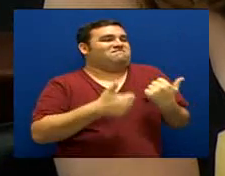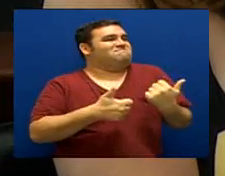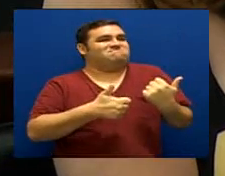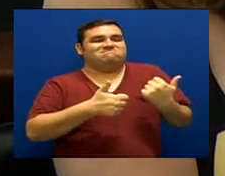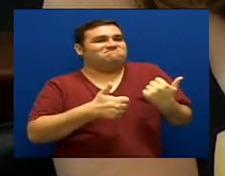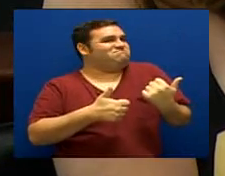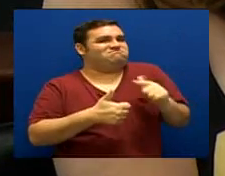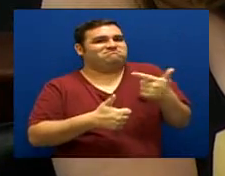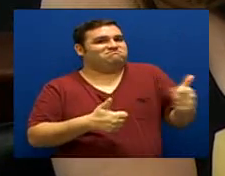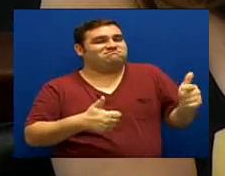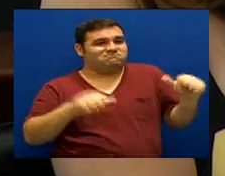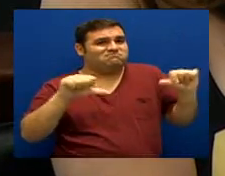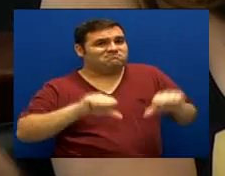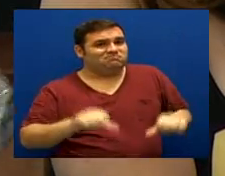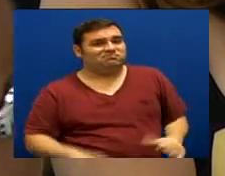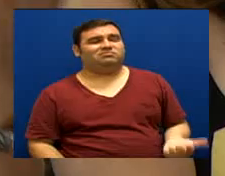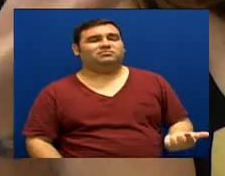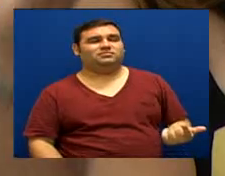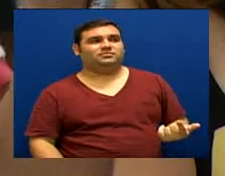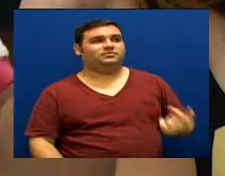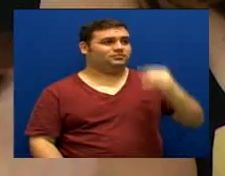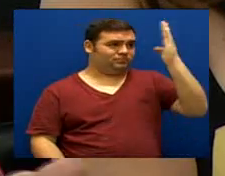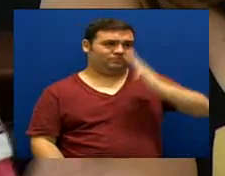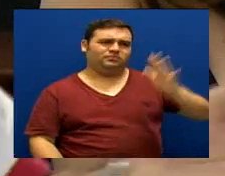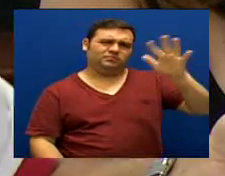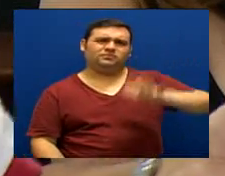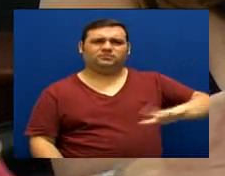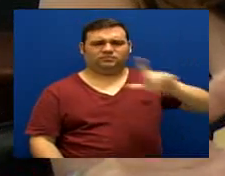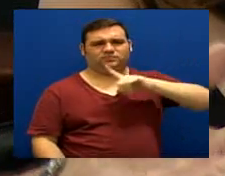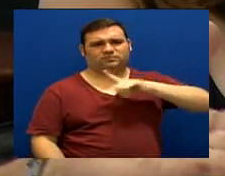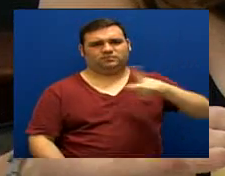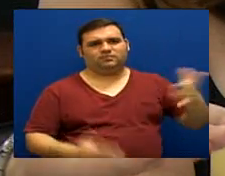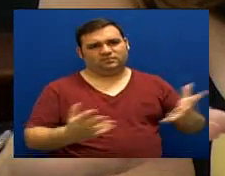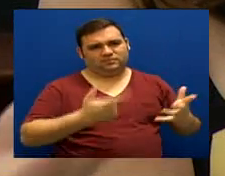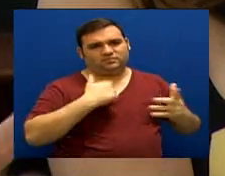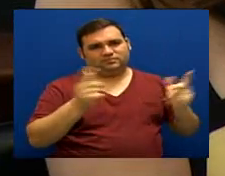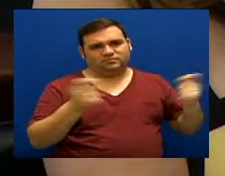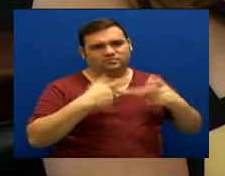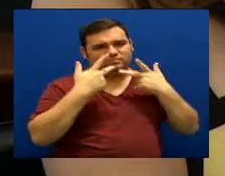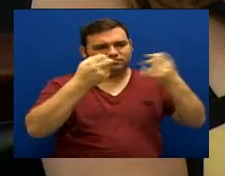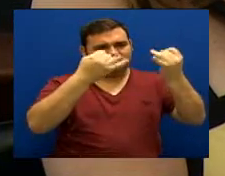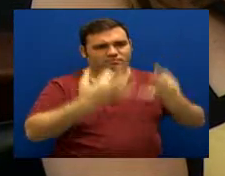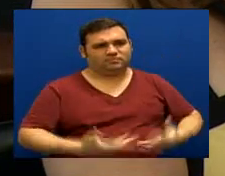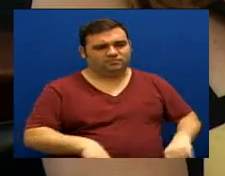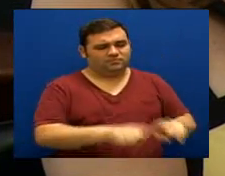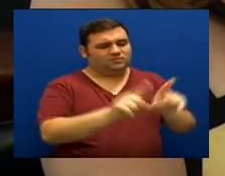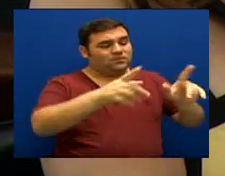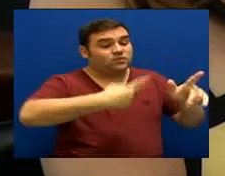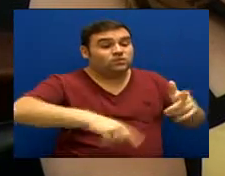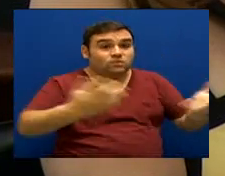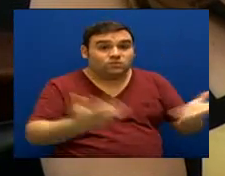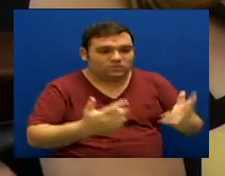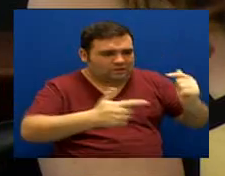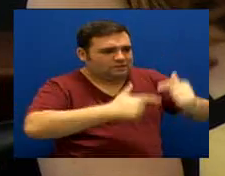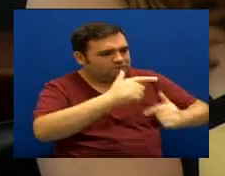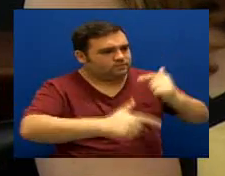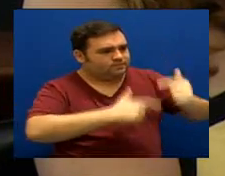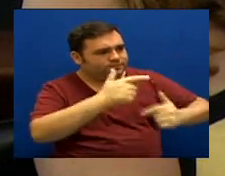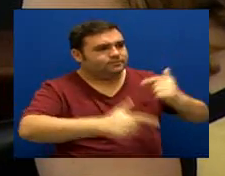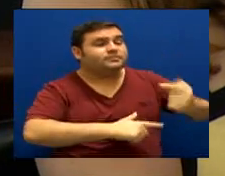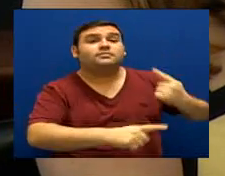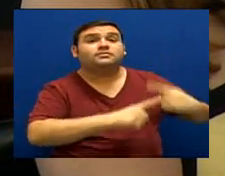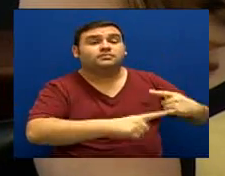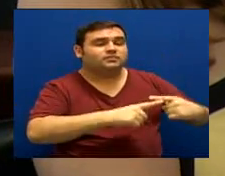então na minha opinião se me é permitido isso aqui eu posso falar do jeito que nós estamos trabalhando para